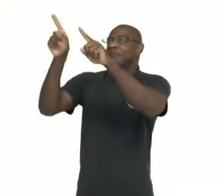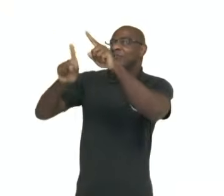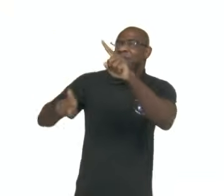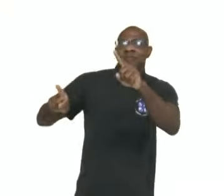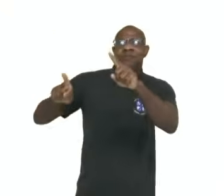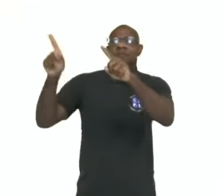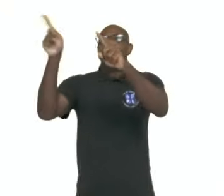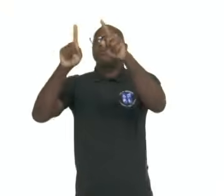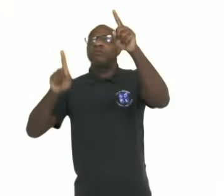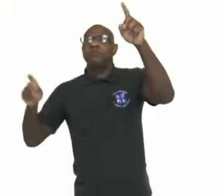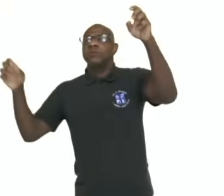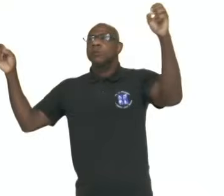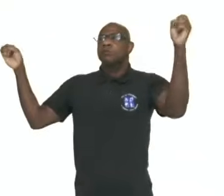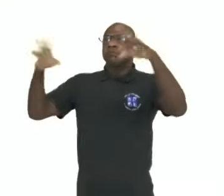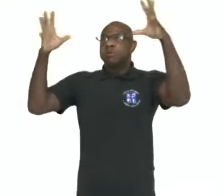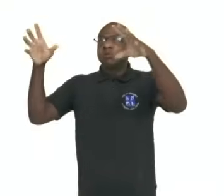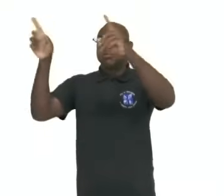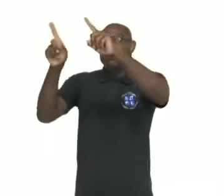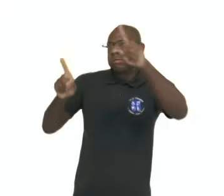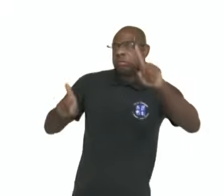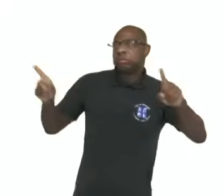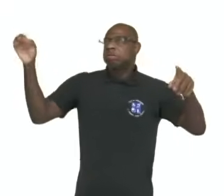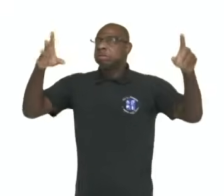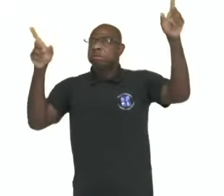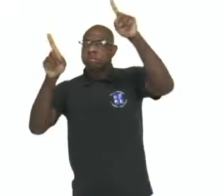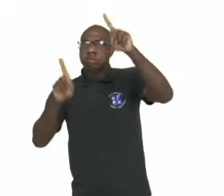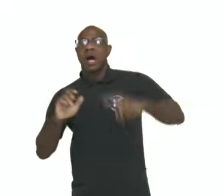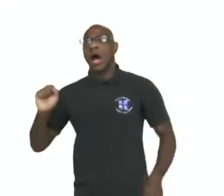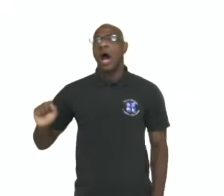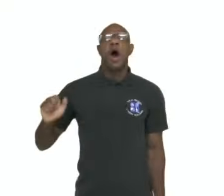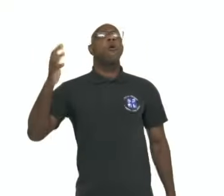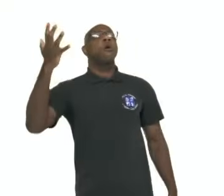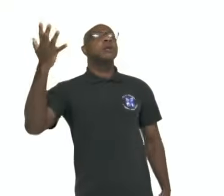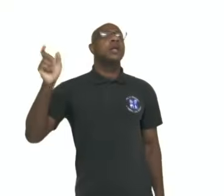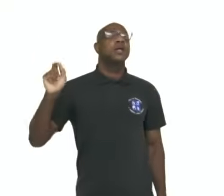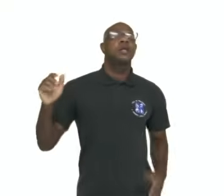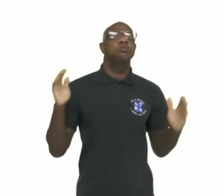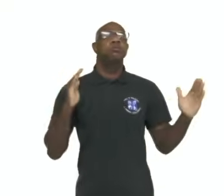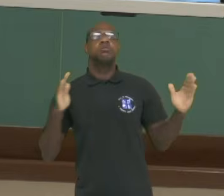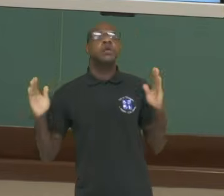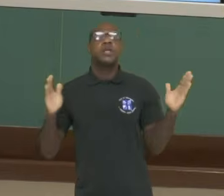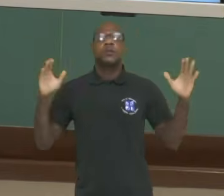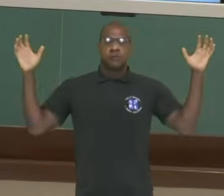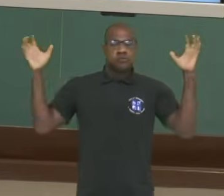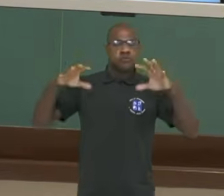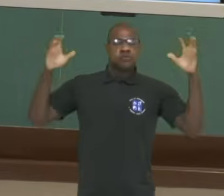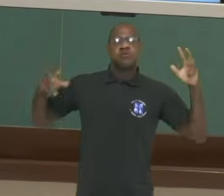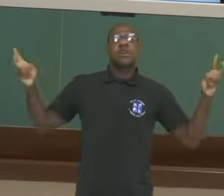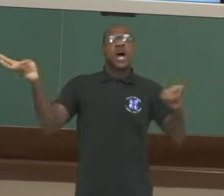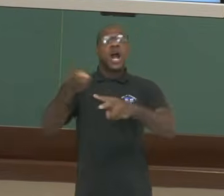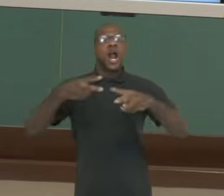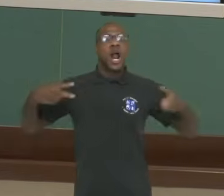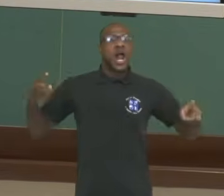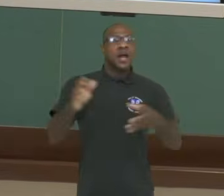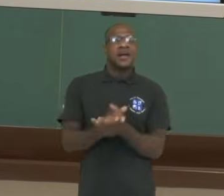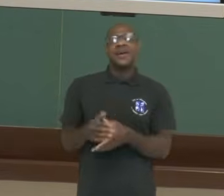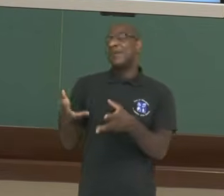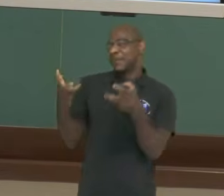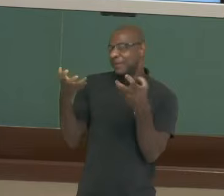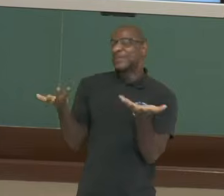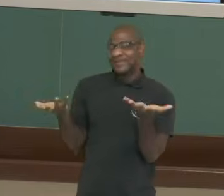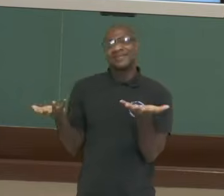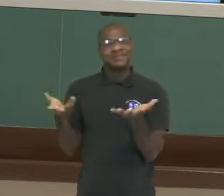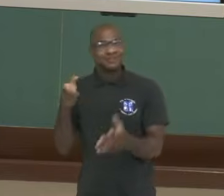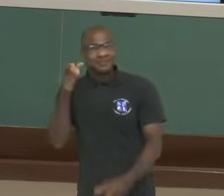um relâmpago que se dá, né, esses relâmpagos acontecem durante tempestades. Esse aqui a gente observa, a gente